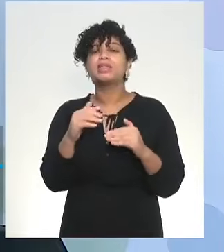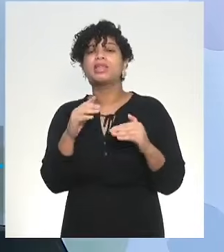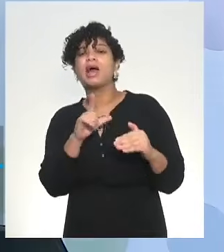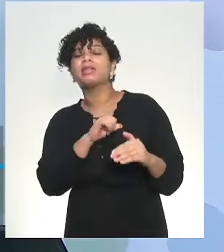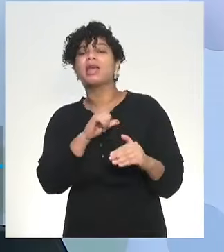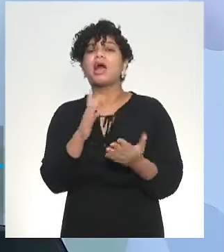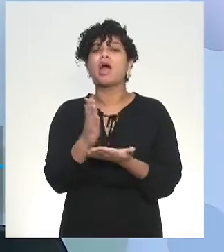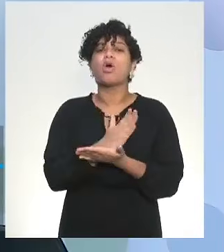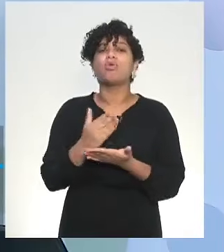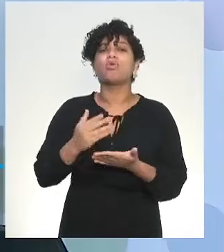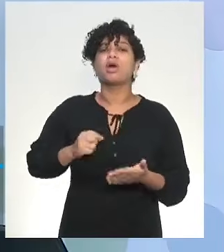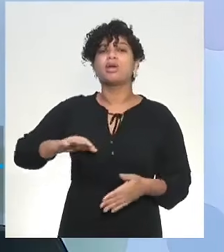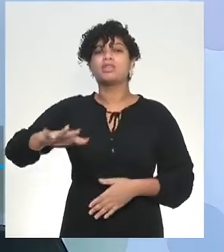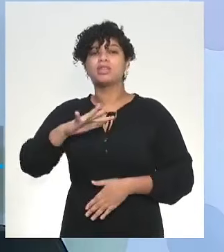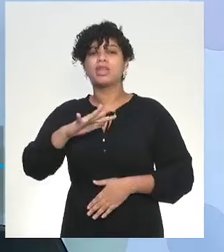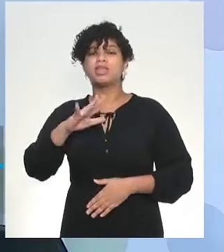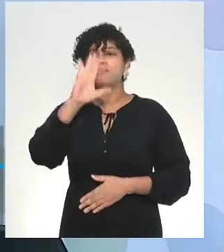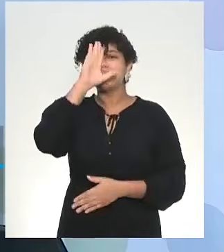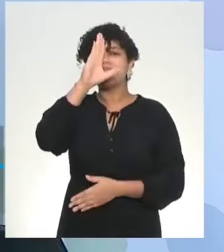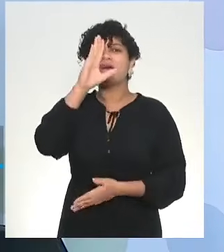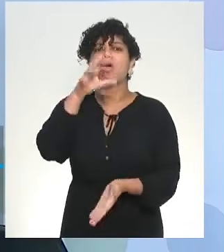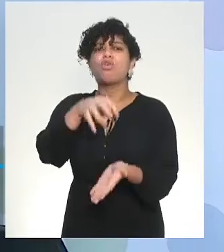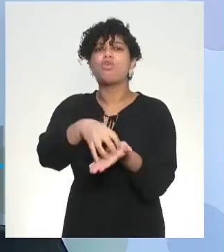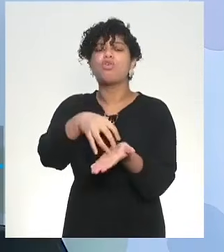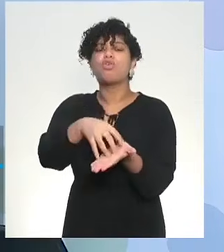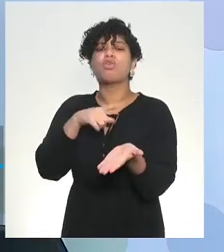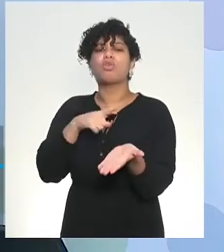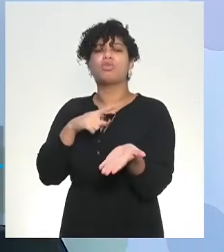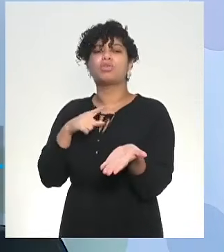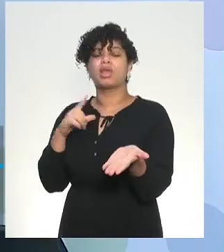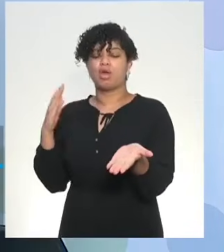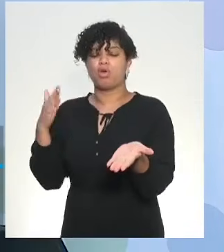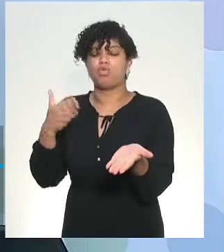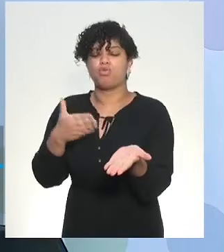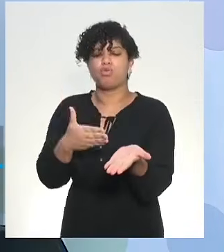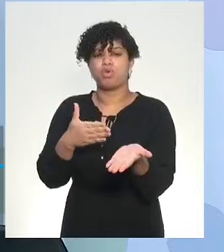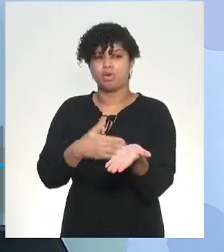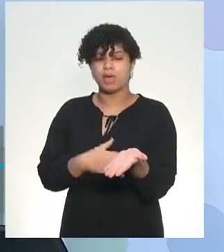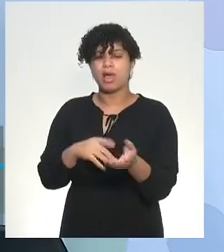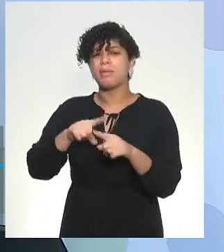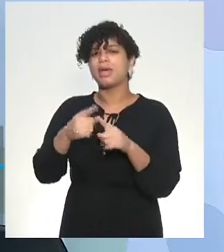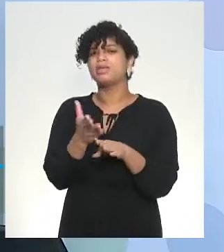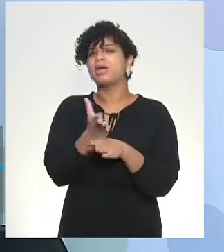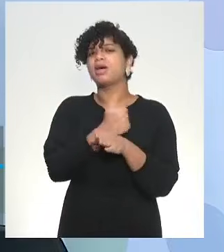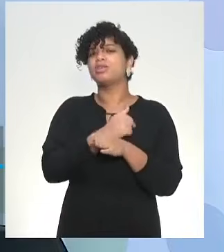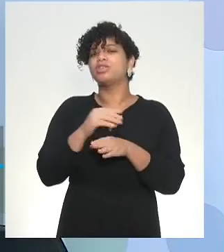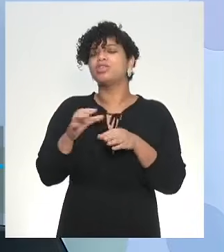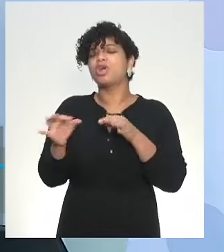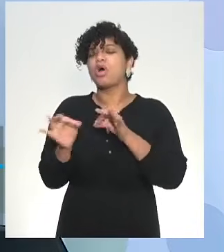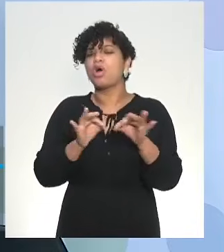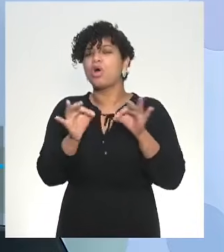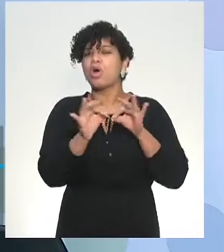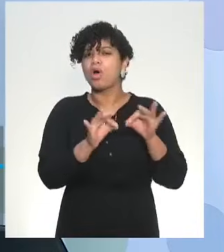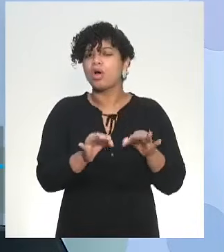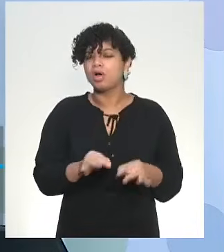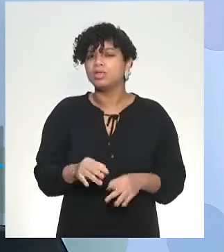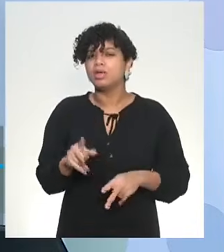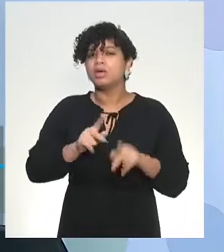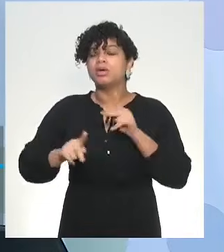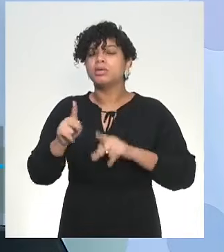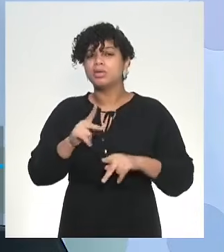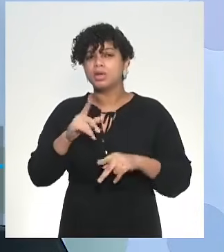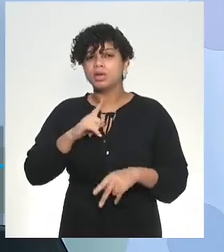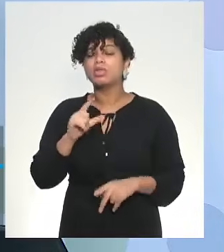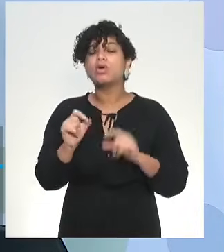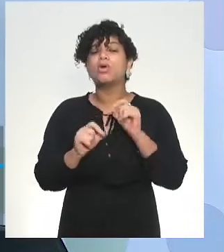era utilizado, né, antes, né, do processo aí desses arranjos populacionais, que aparece na REGIC,